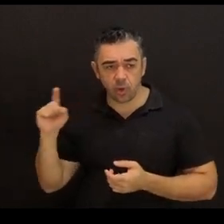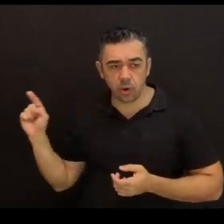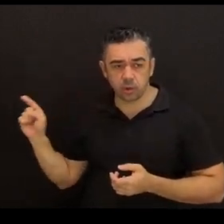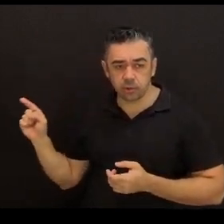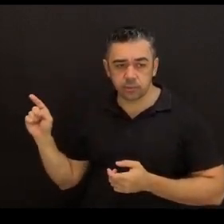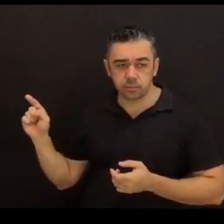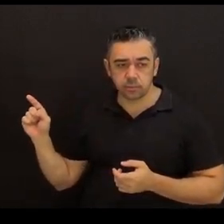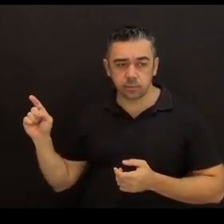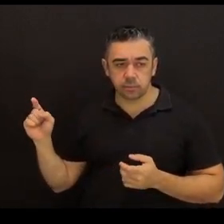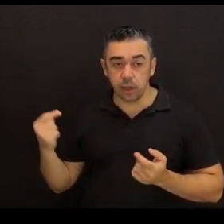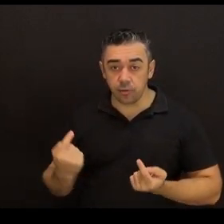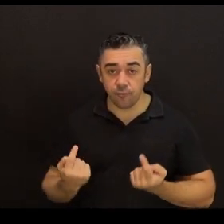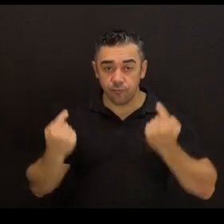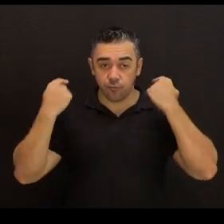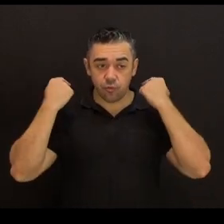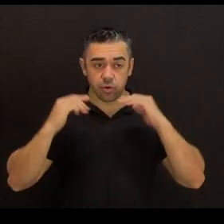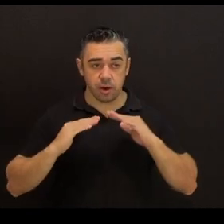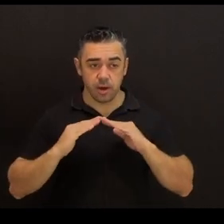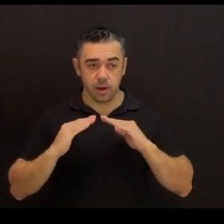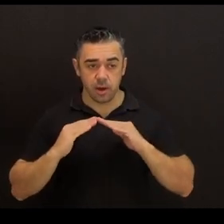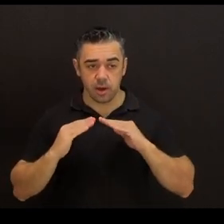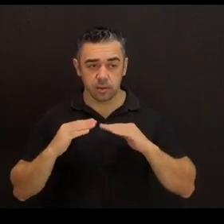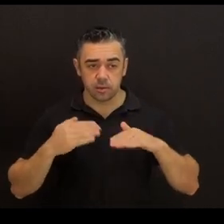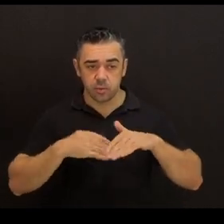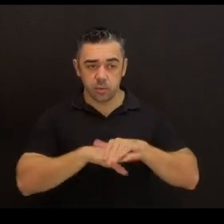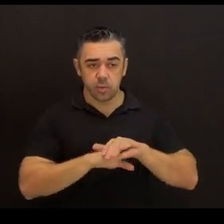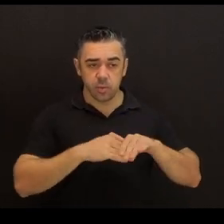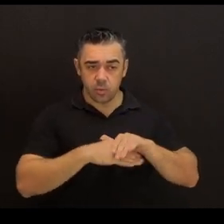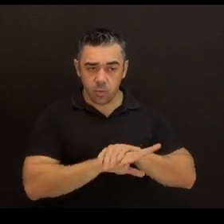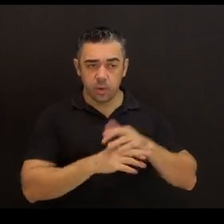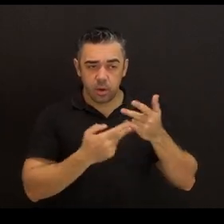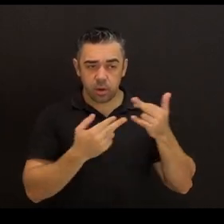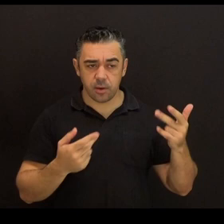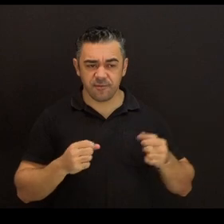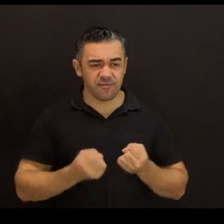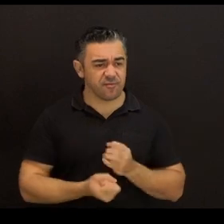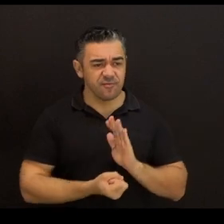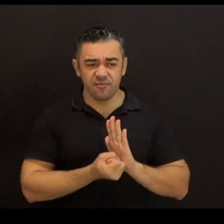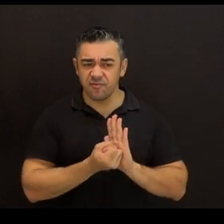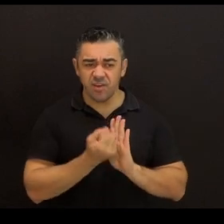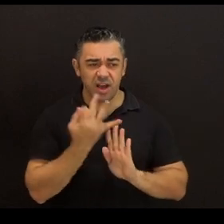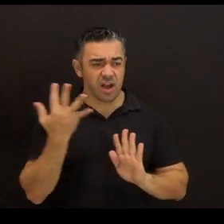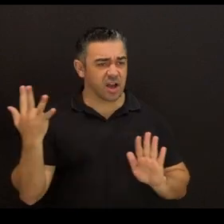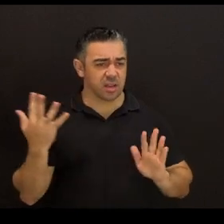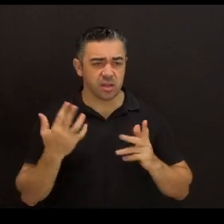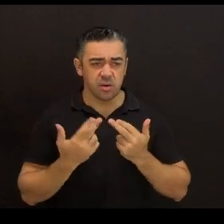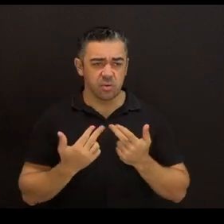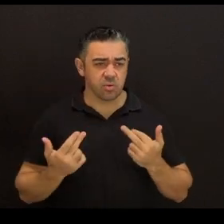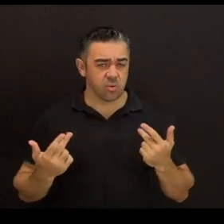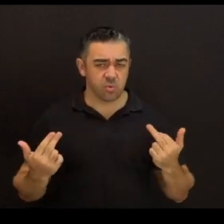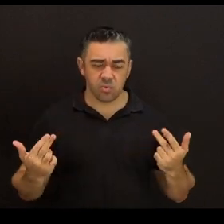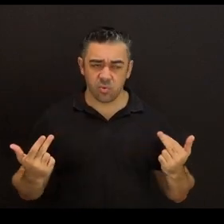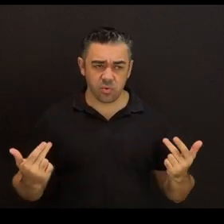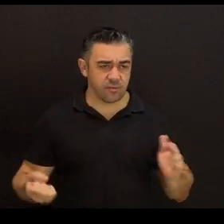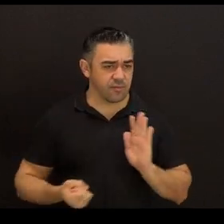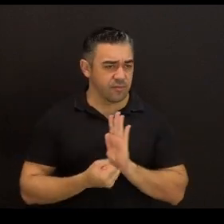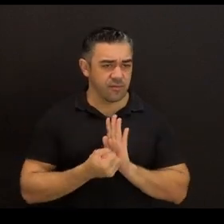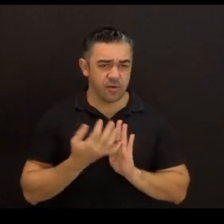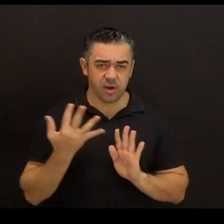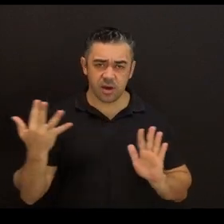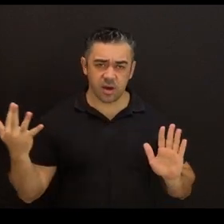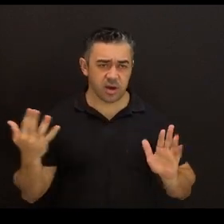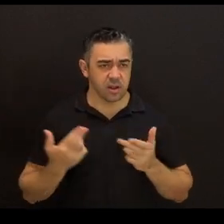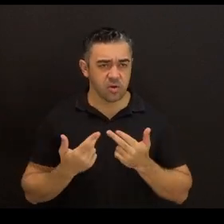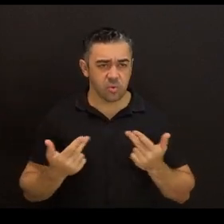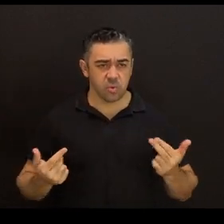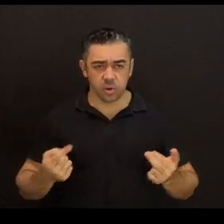era no fundo um depósito e vários objetos era muita coisa senhor muita coisa mesmo objetos como vocês